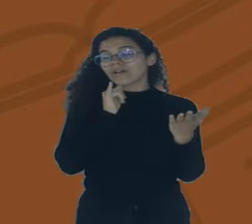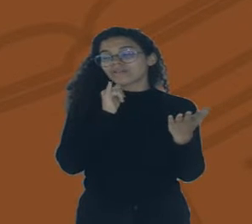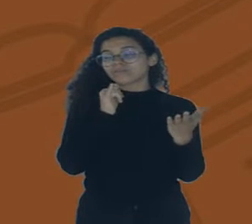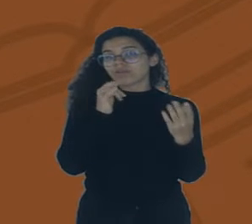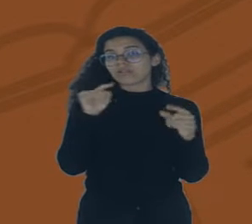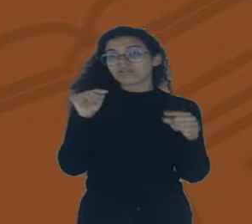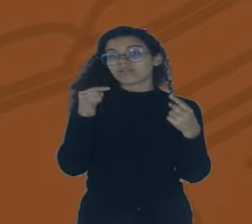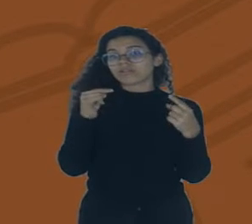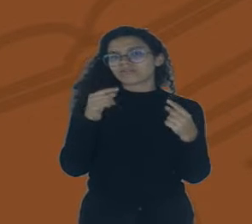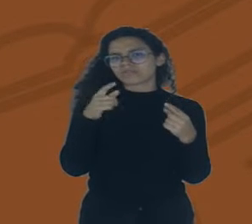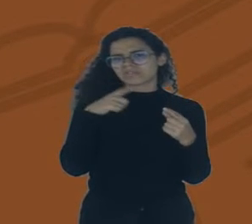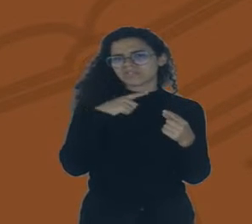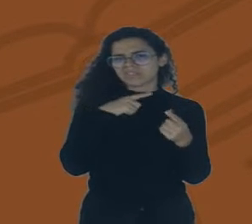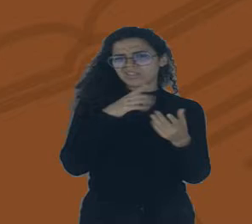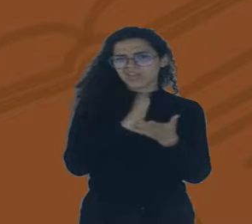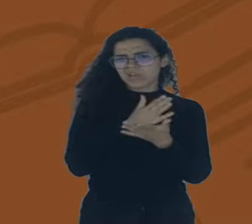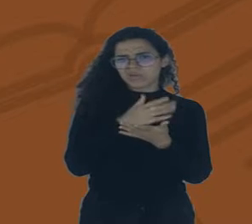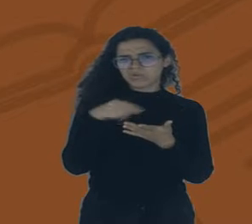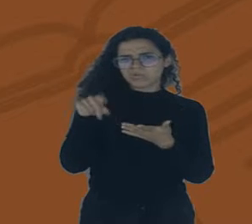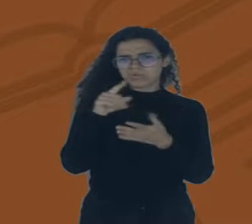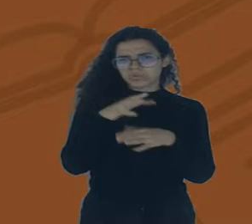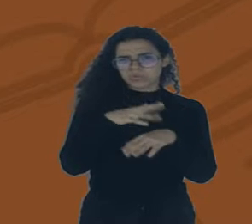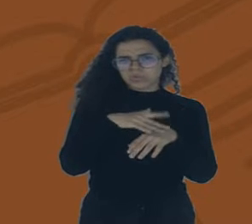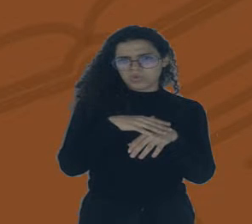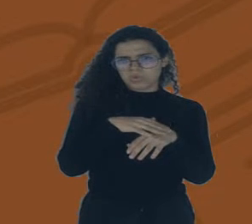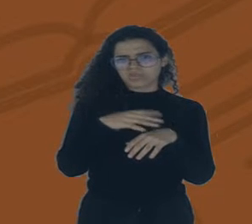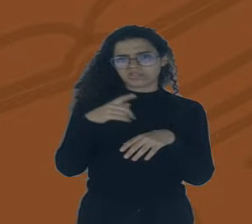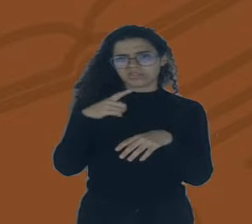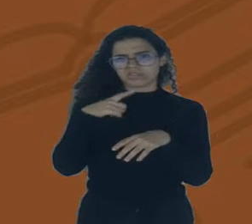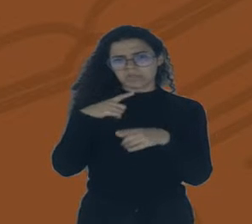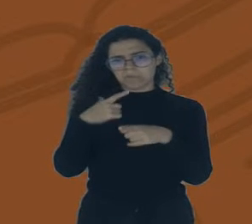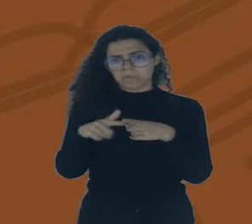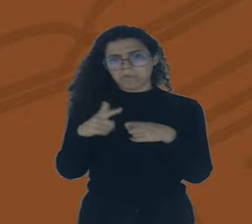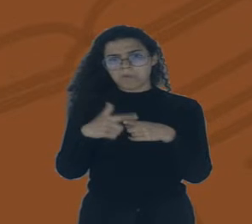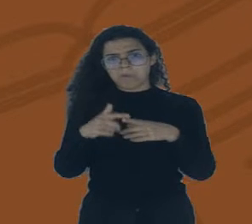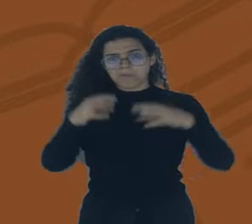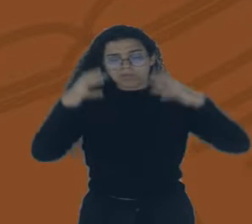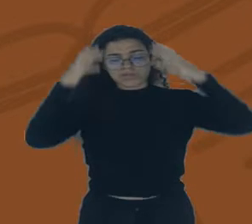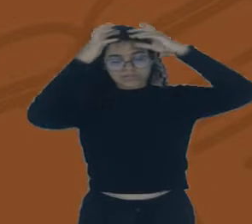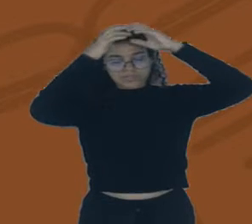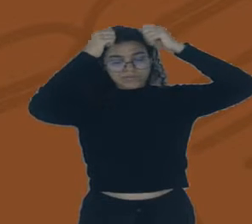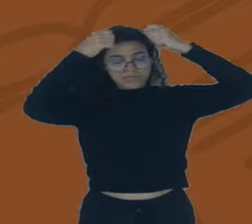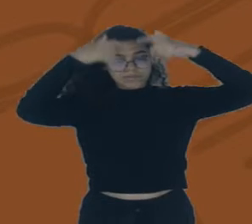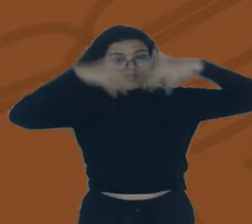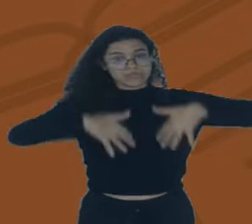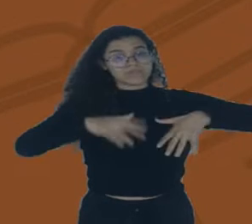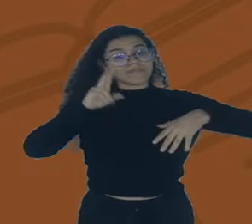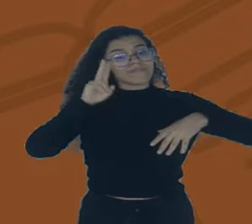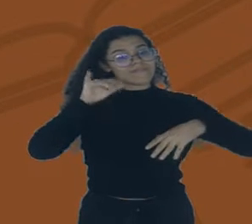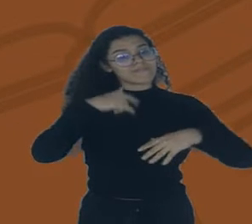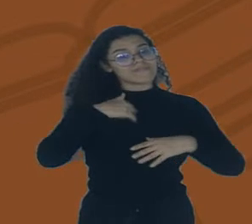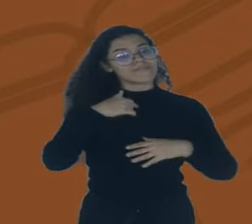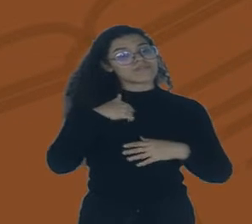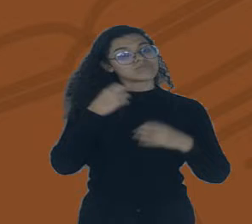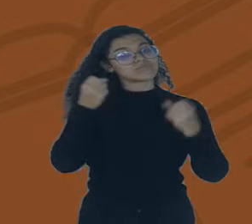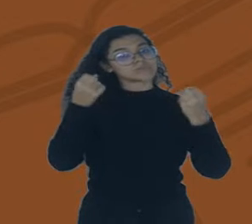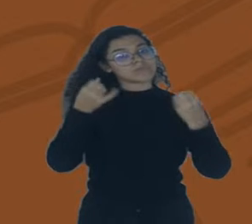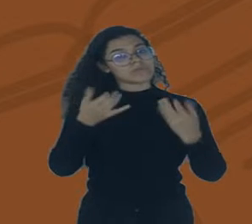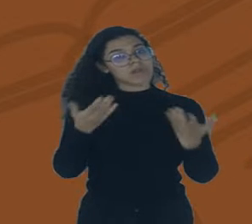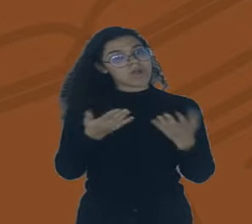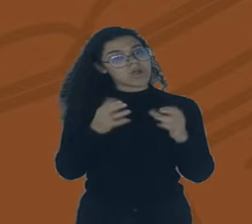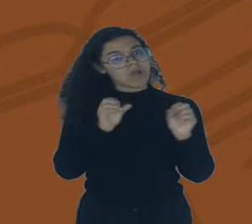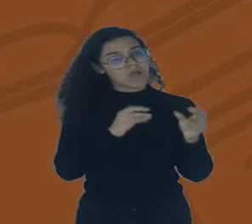sistema nervoso? Eu irei trazer como resposta na explicação ao longo desta aula. Então, prestem